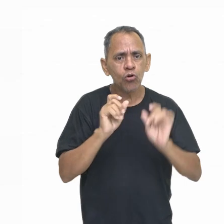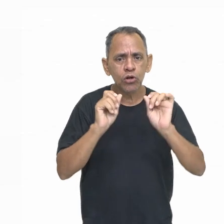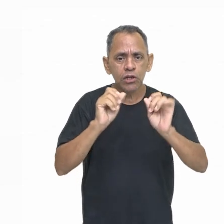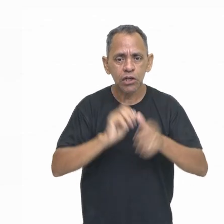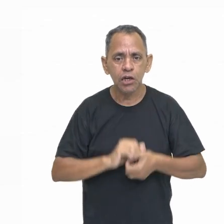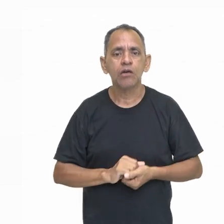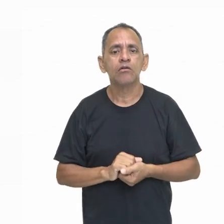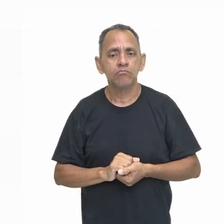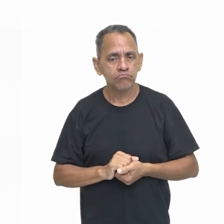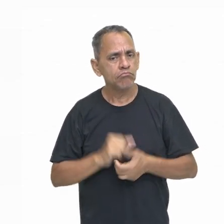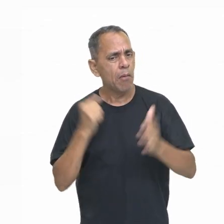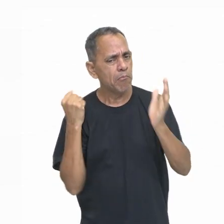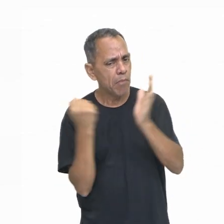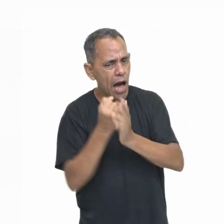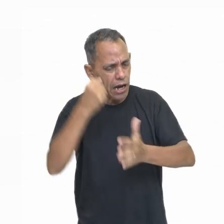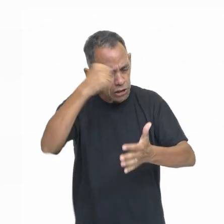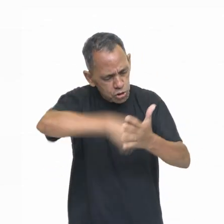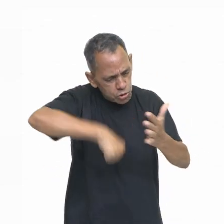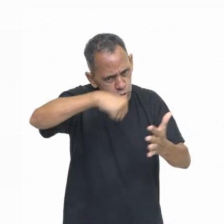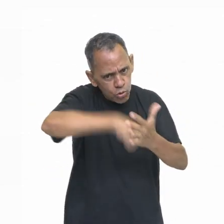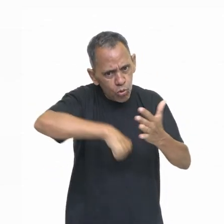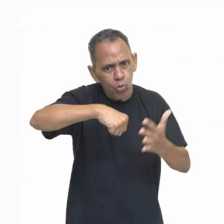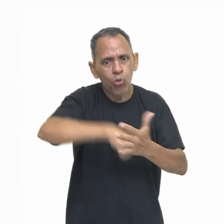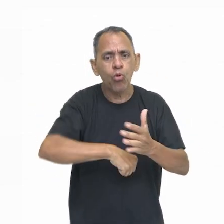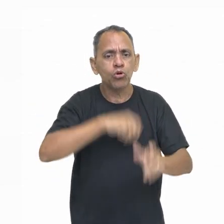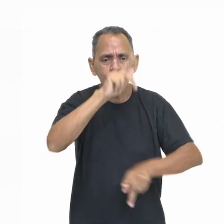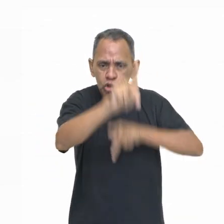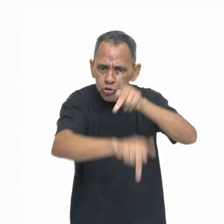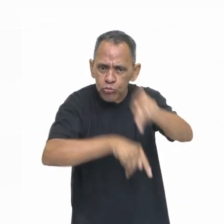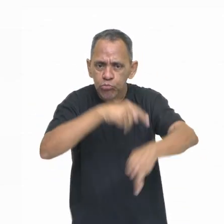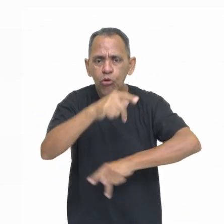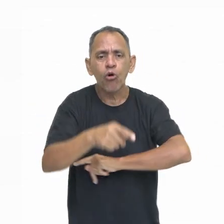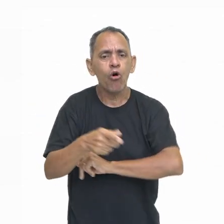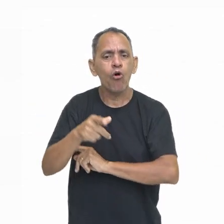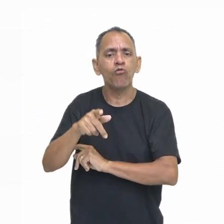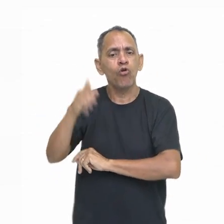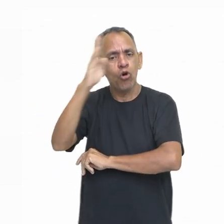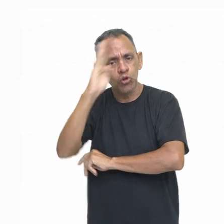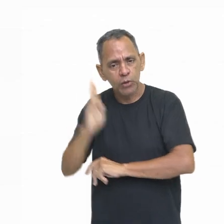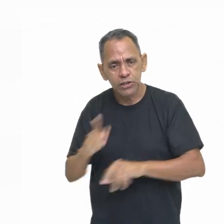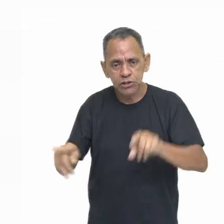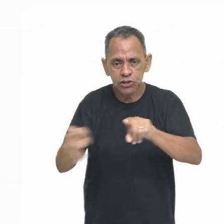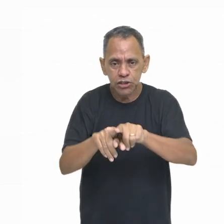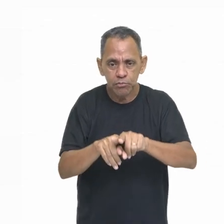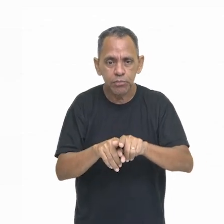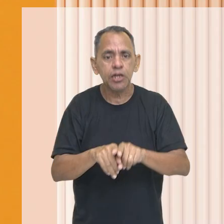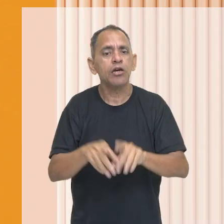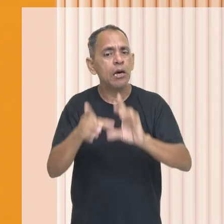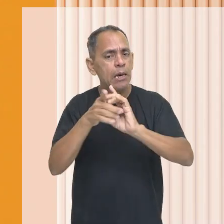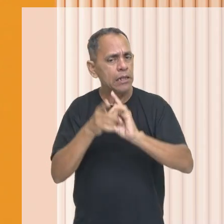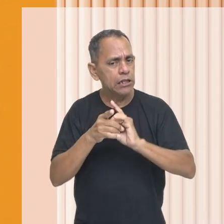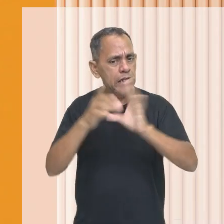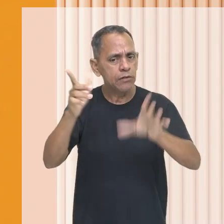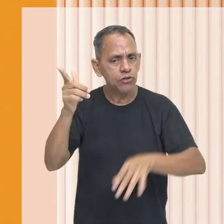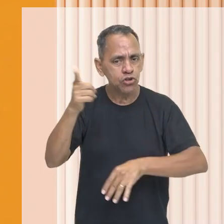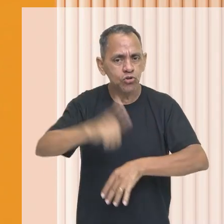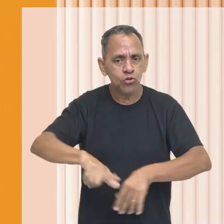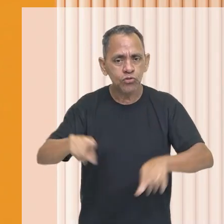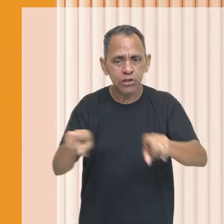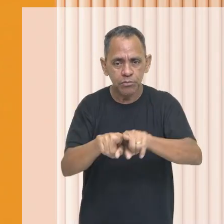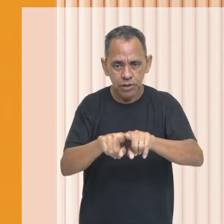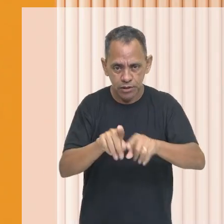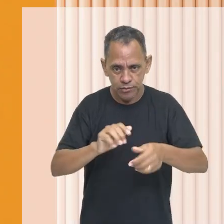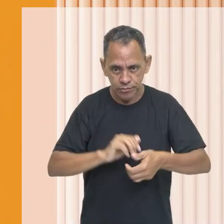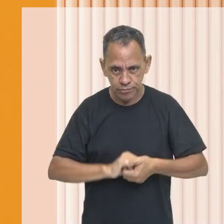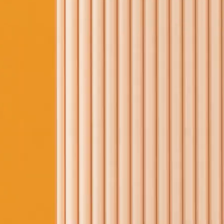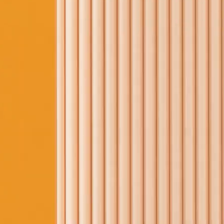quê, professor? De luta pela redemocratização do Brasil, tá bom? Olha só,